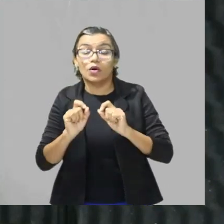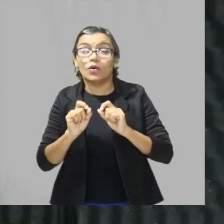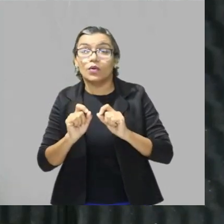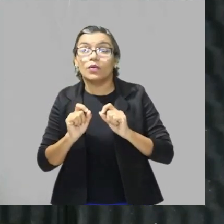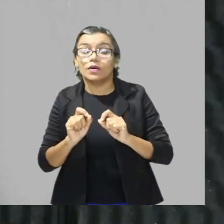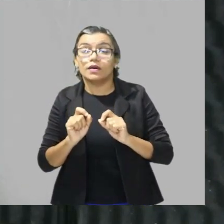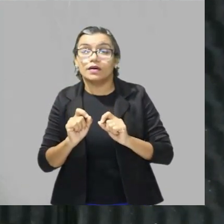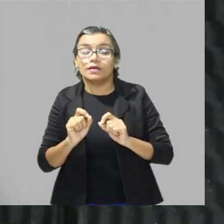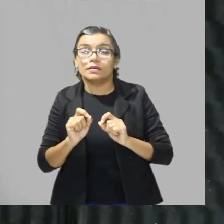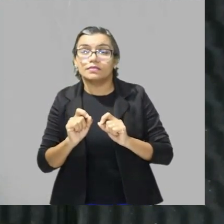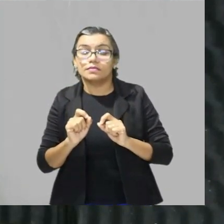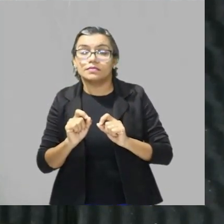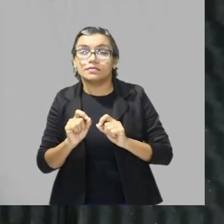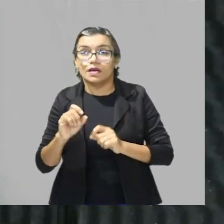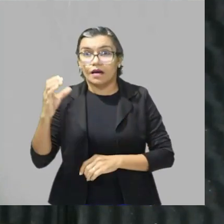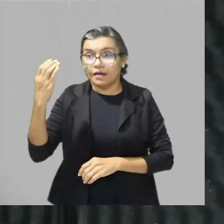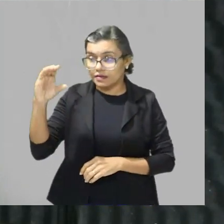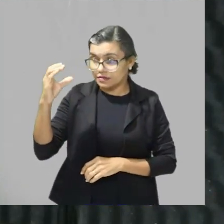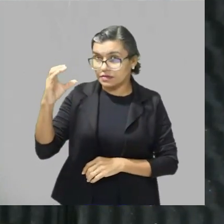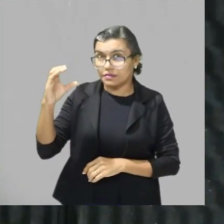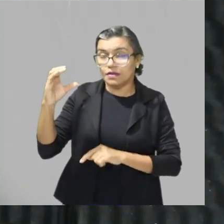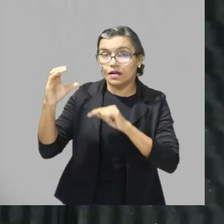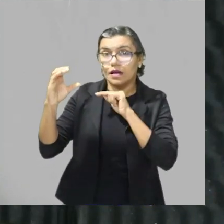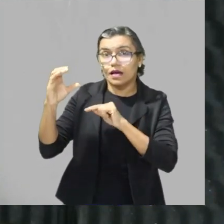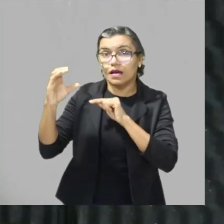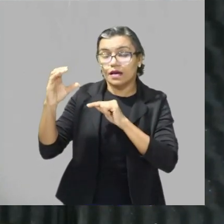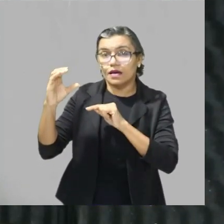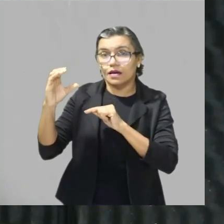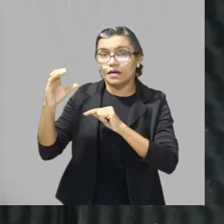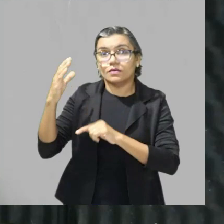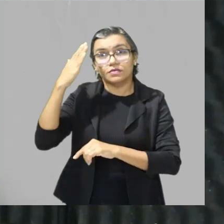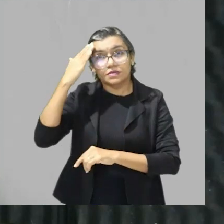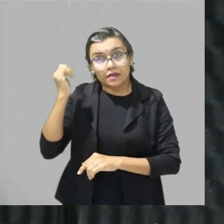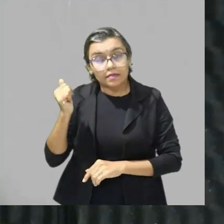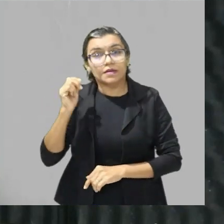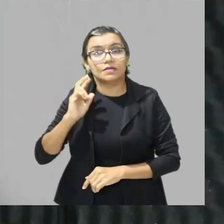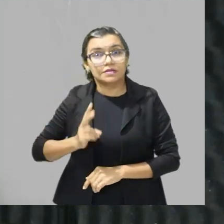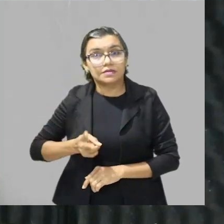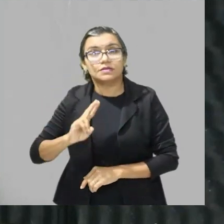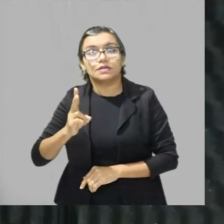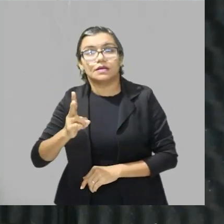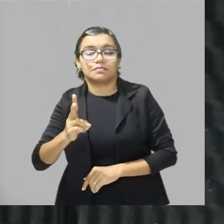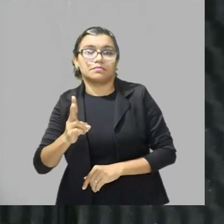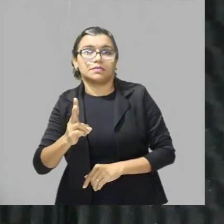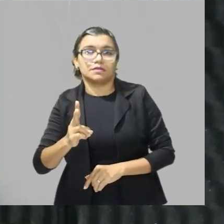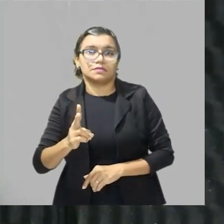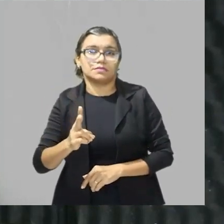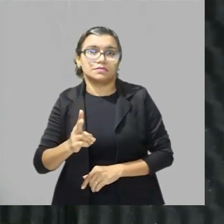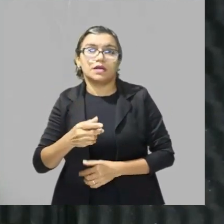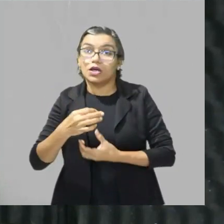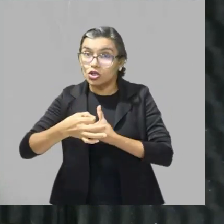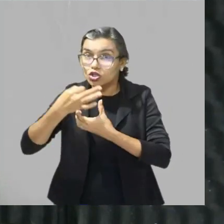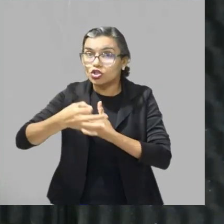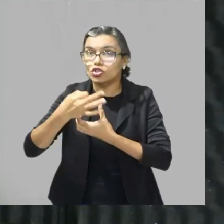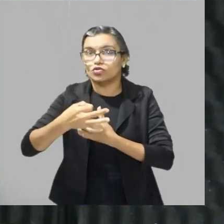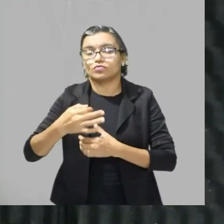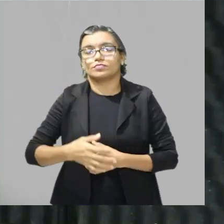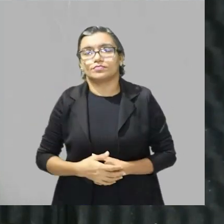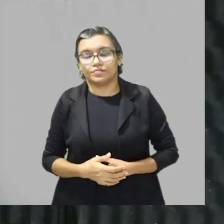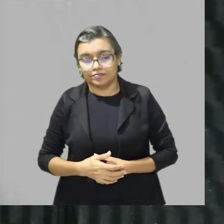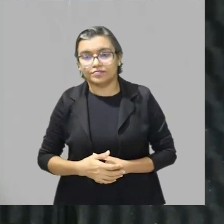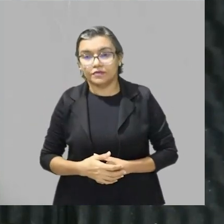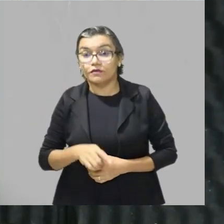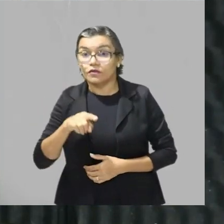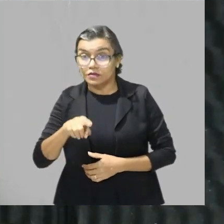desmistificação da ciência como saber acabar absoluto e incontestável ele é crítico portanto